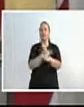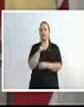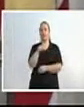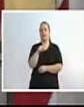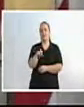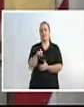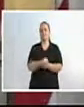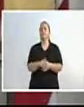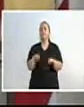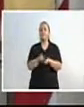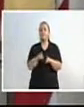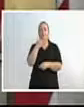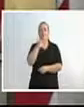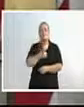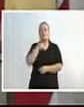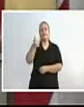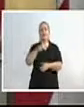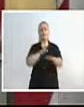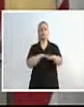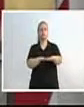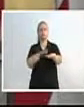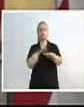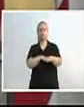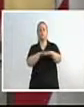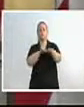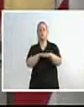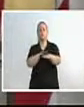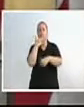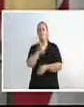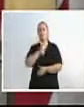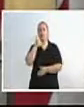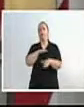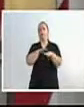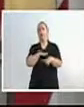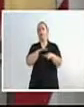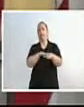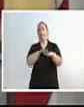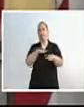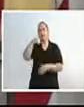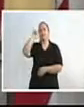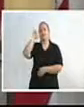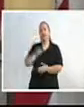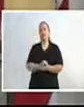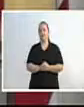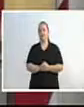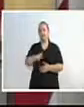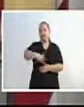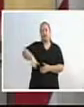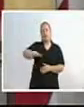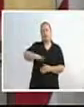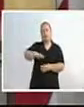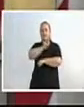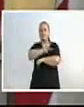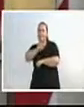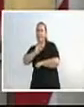segurança, fluidez ao trânsito, aos pedestres, enfim, a todos aqueles que usam a Rua Francisco Valdi, a Rua Hermantribes, a Rua Samuel Morse.